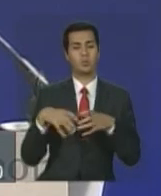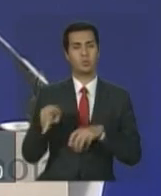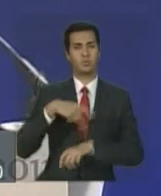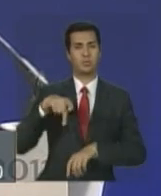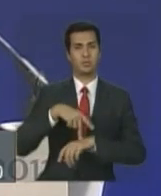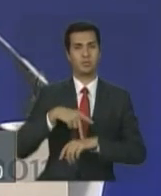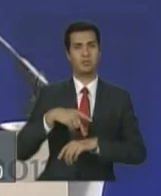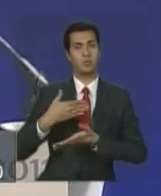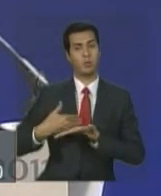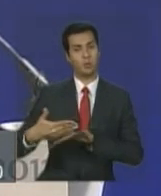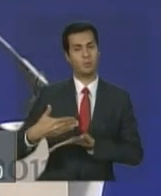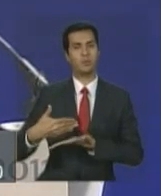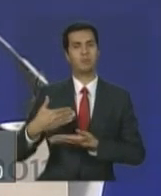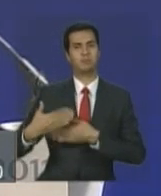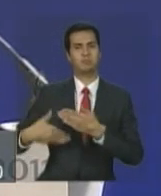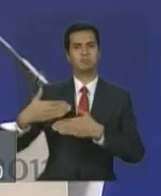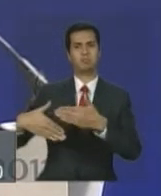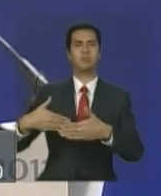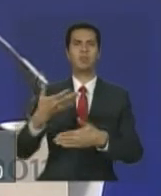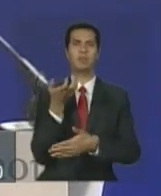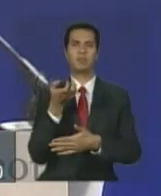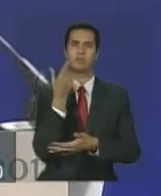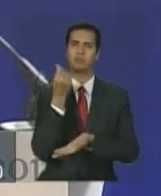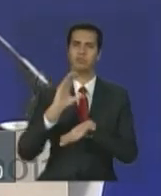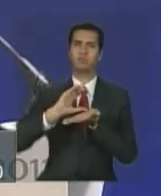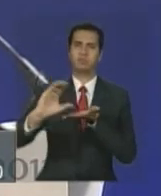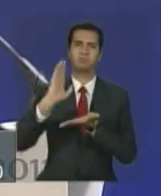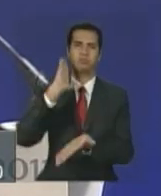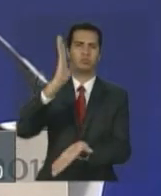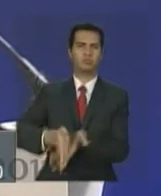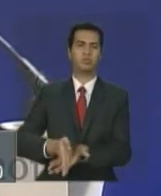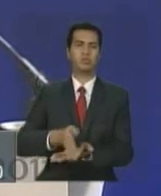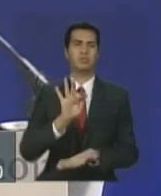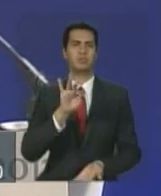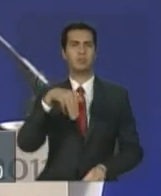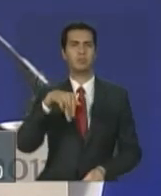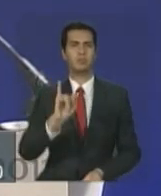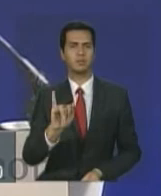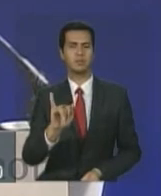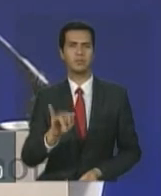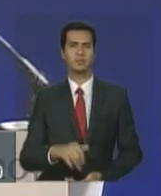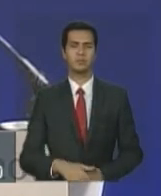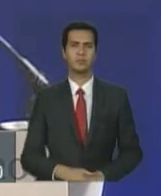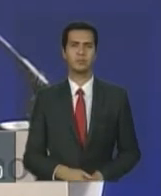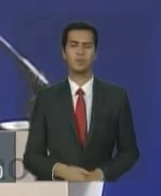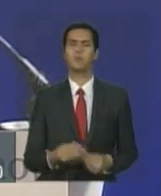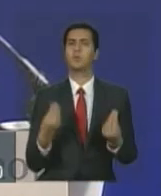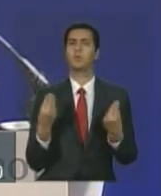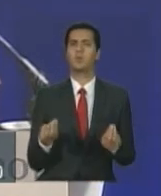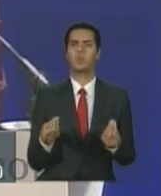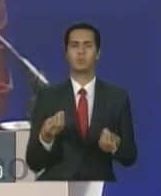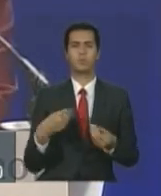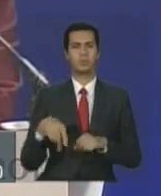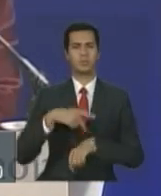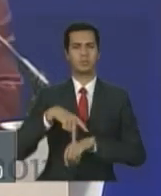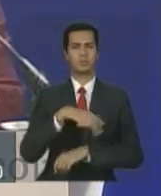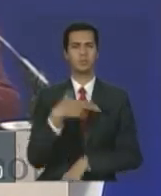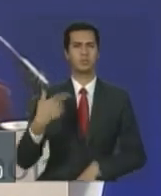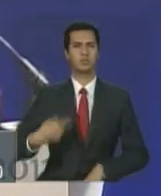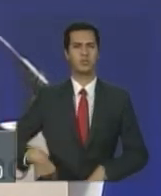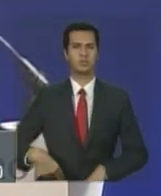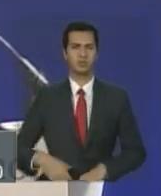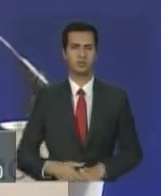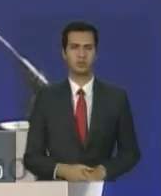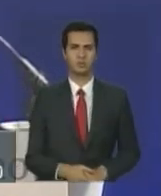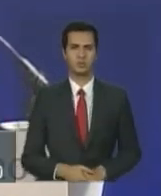haviam mais ou menos uma concordância em contribuir direto para o Fundo Monetário Internacional. Mas como é que fica essa questão da China? Esse discurso não me parece... Olha, eu não tenho